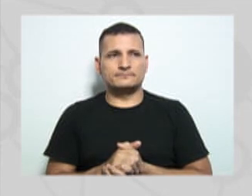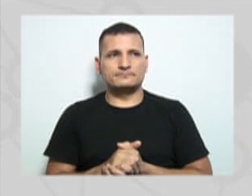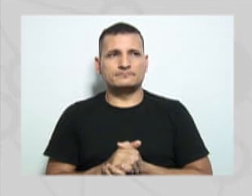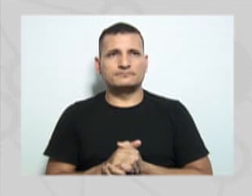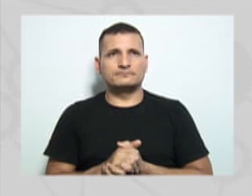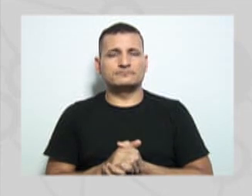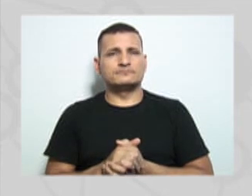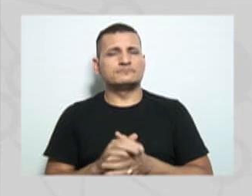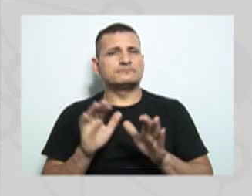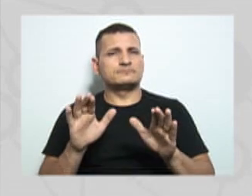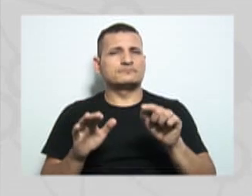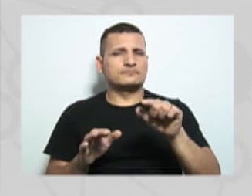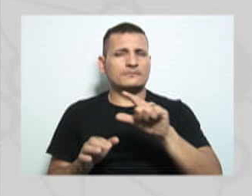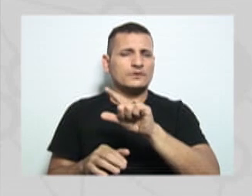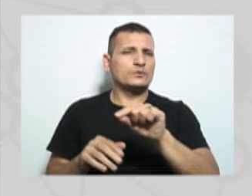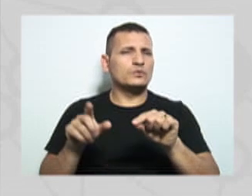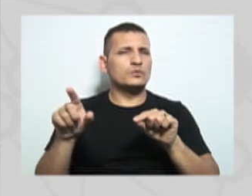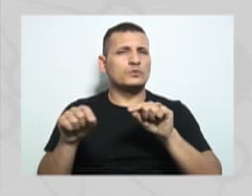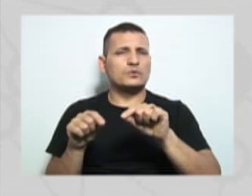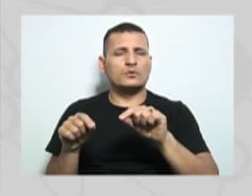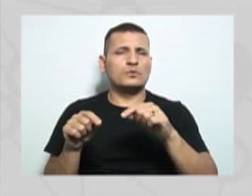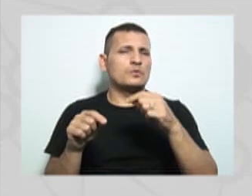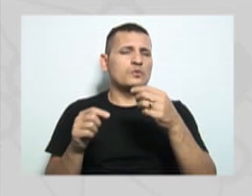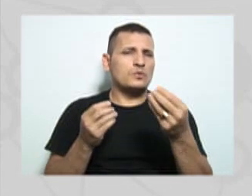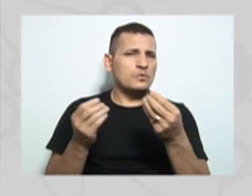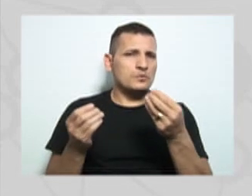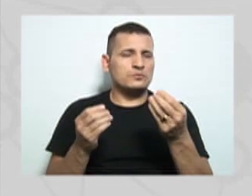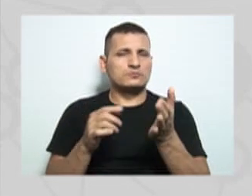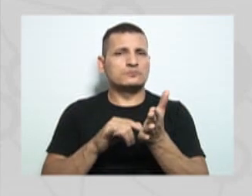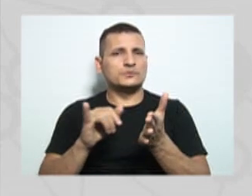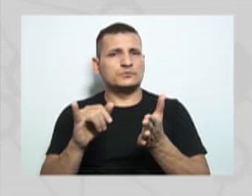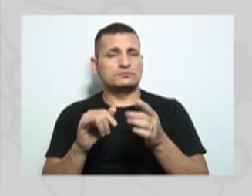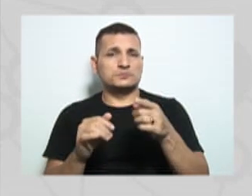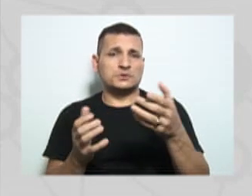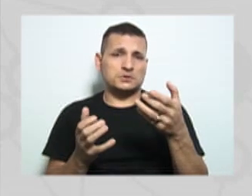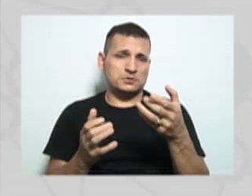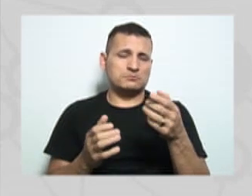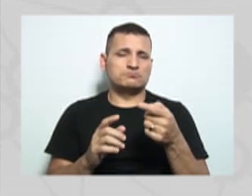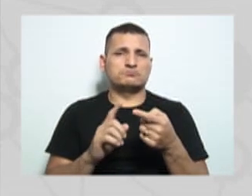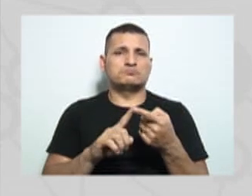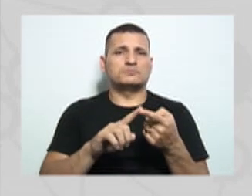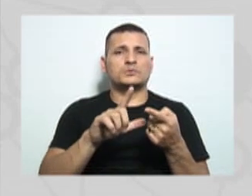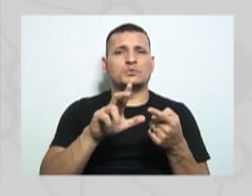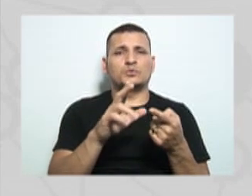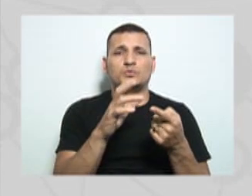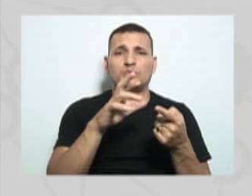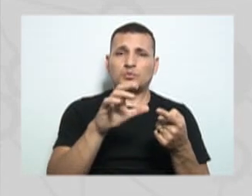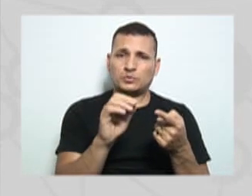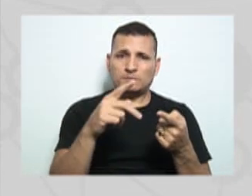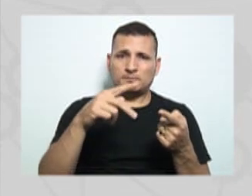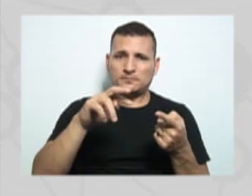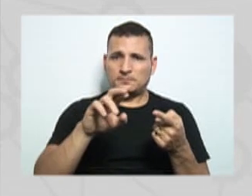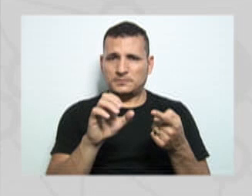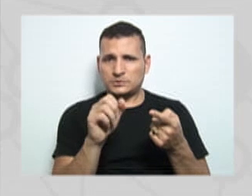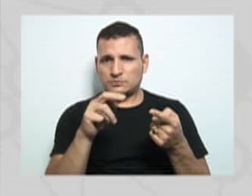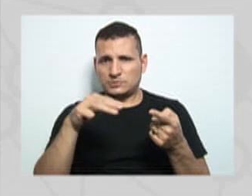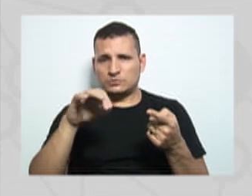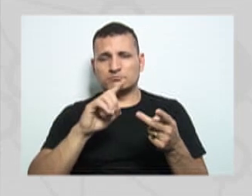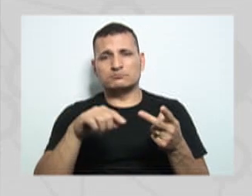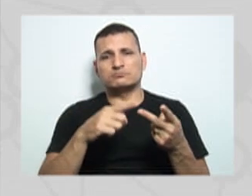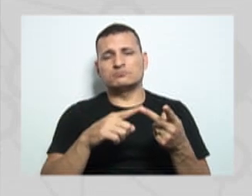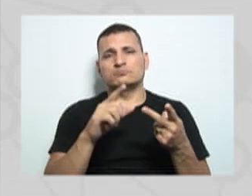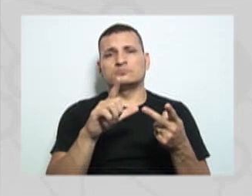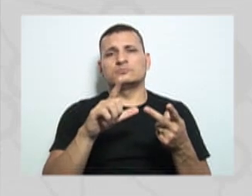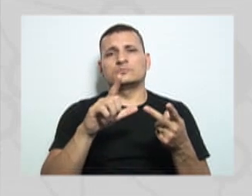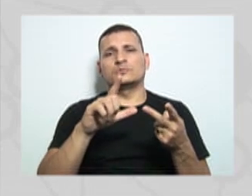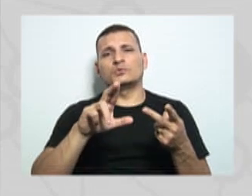Quando você faz a opção pelo regime de tributação, você escolheu ser ou lucro presumido ou você escolheu ser lucro real. Já que